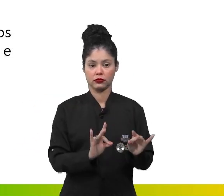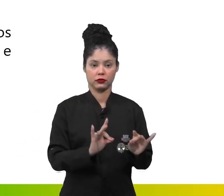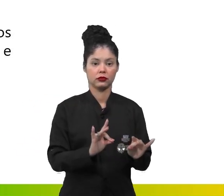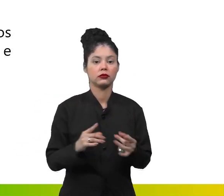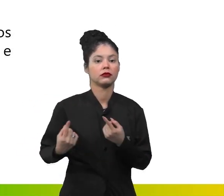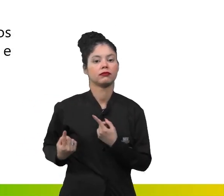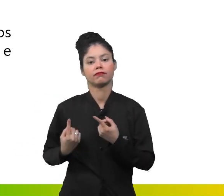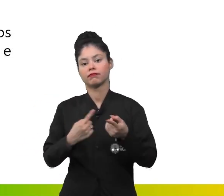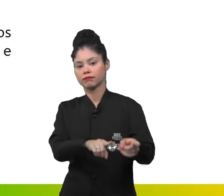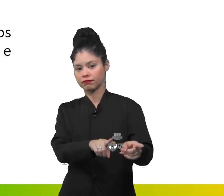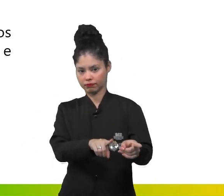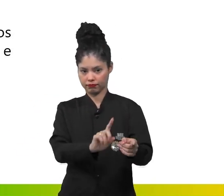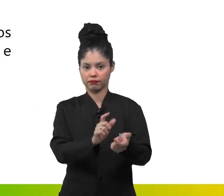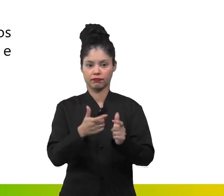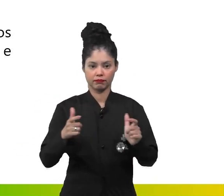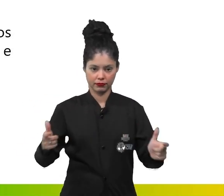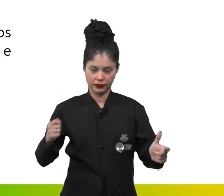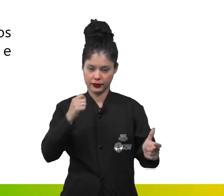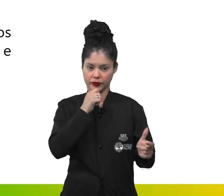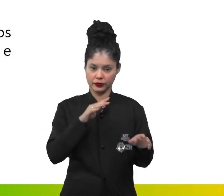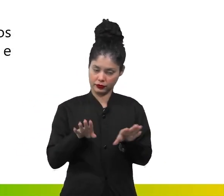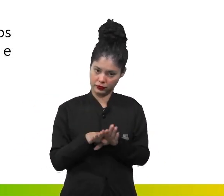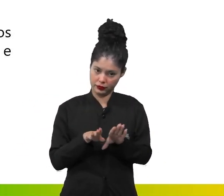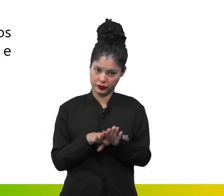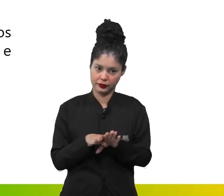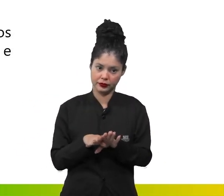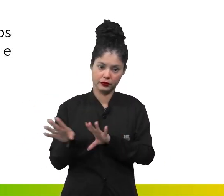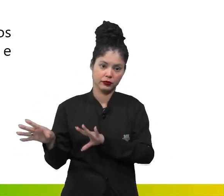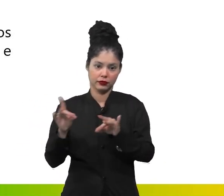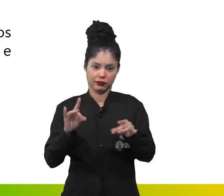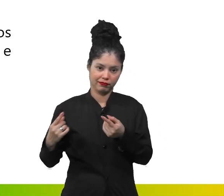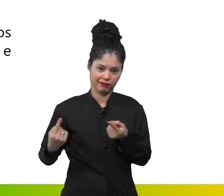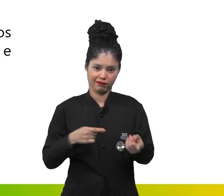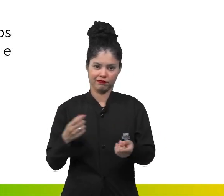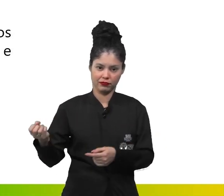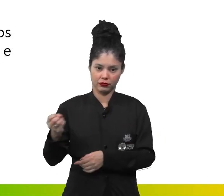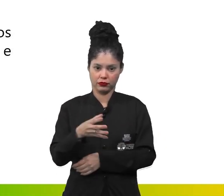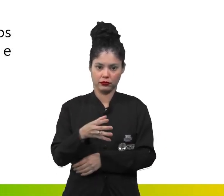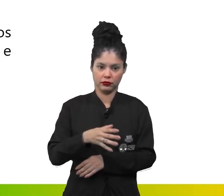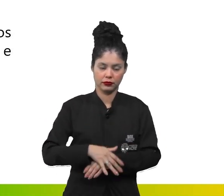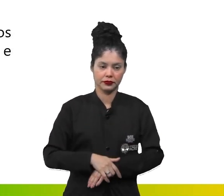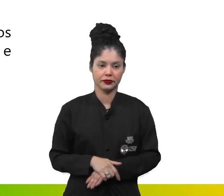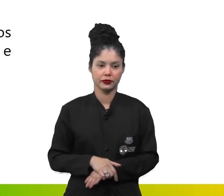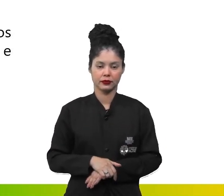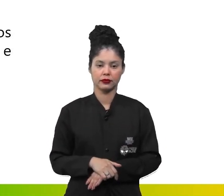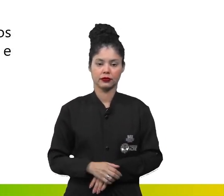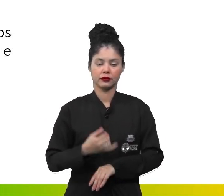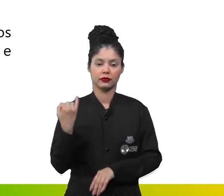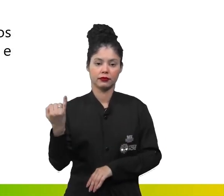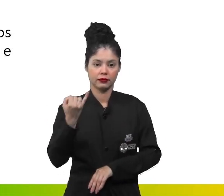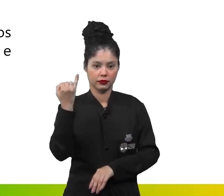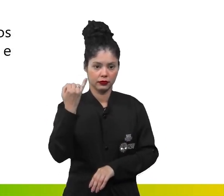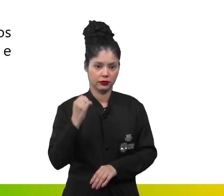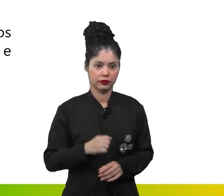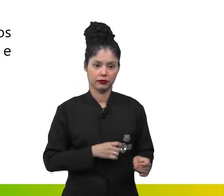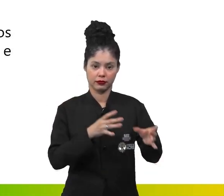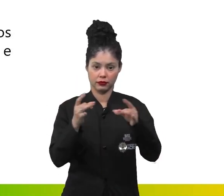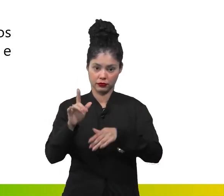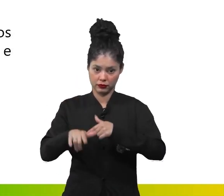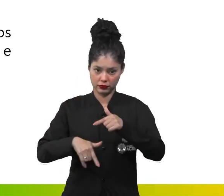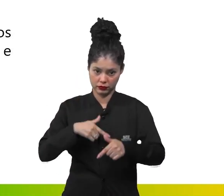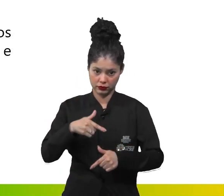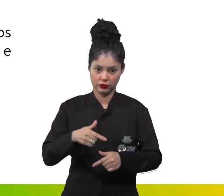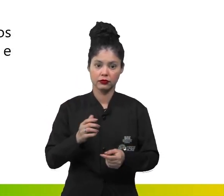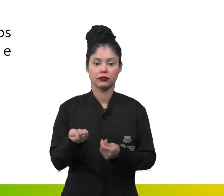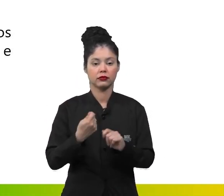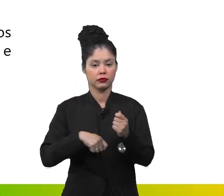tem visto o aumento aí do número de idosos, o que traz novos desafios, principalmente para o mercado de trabalho,